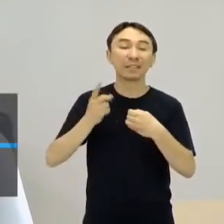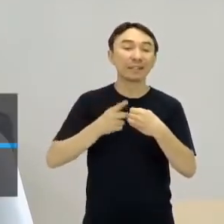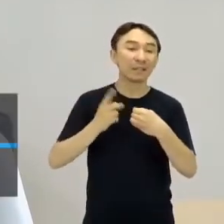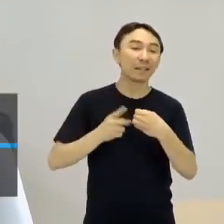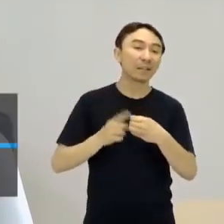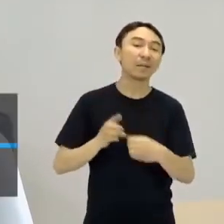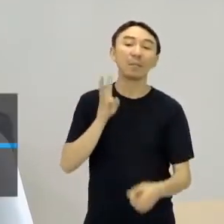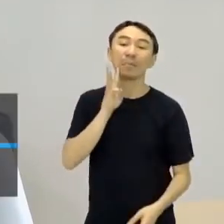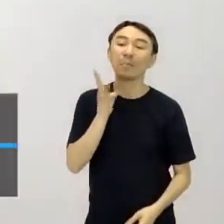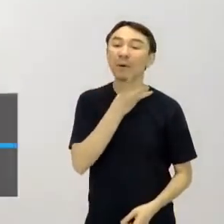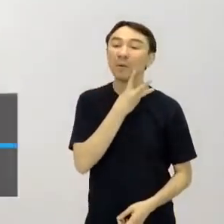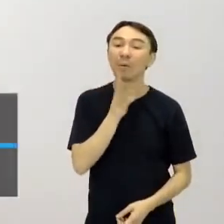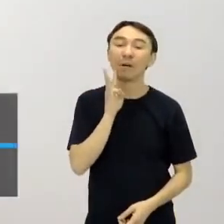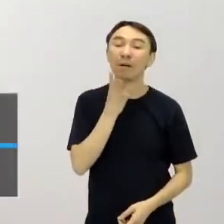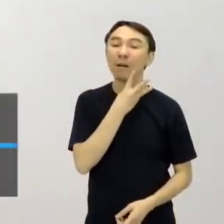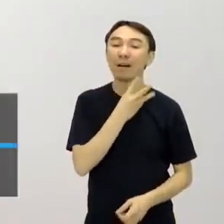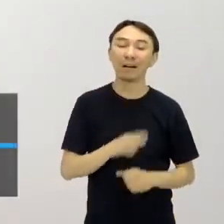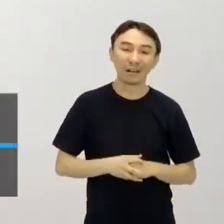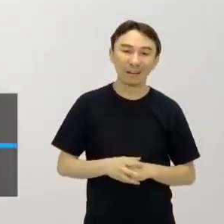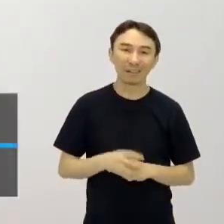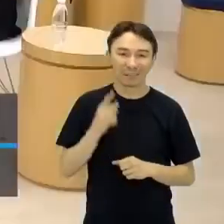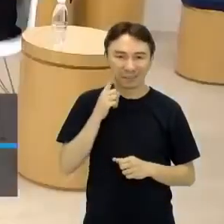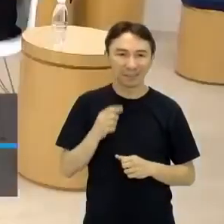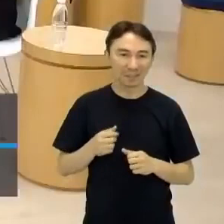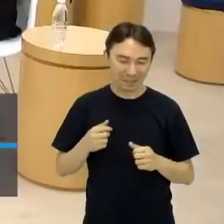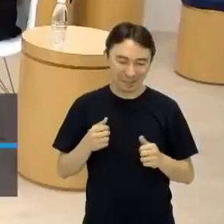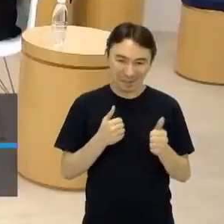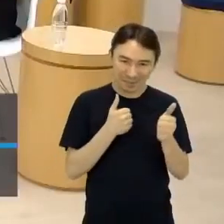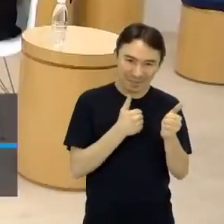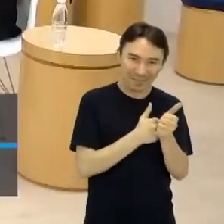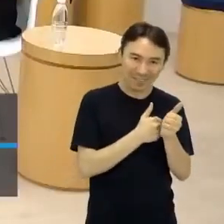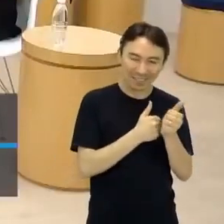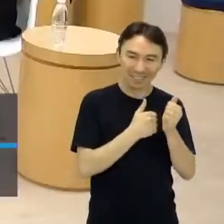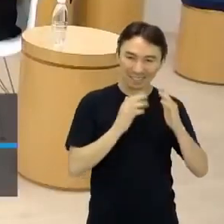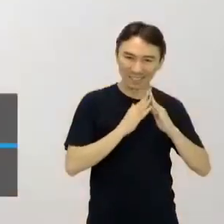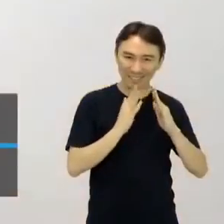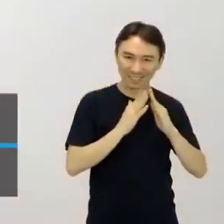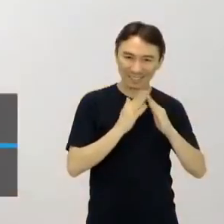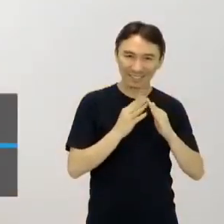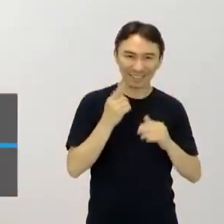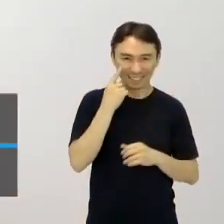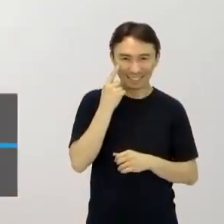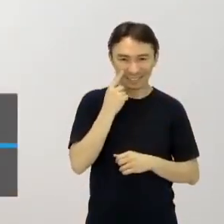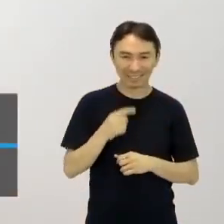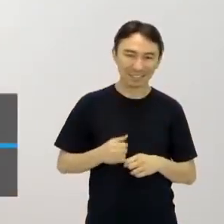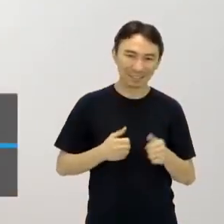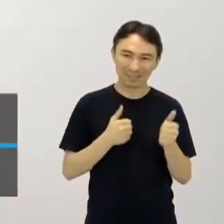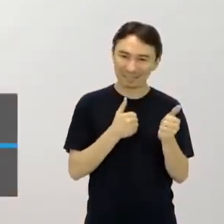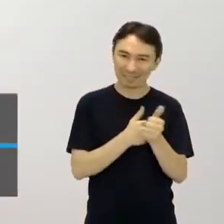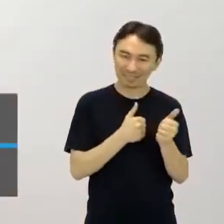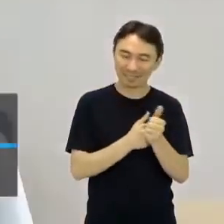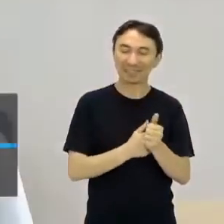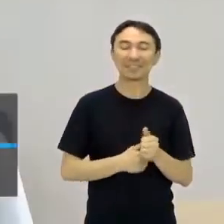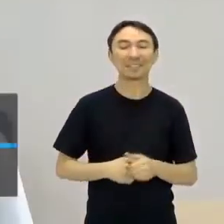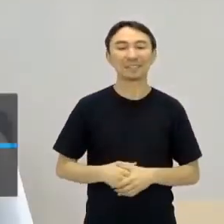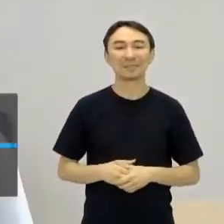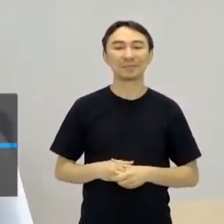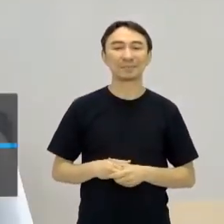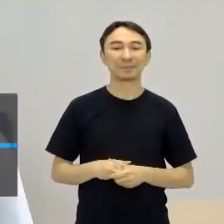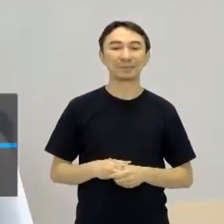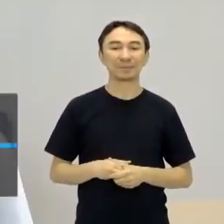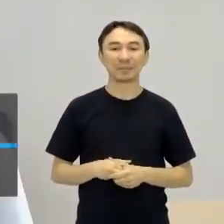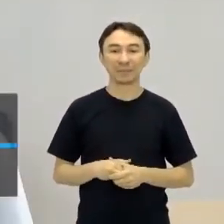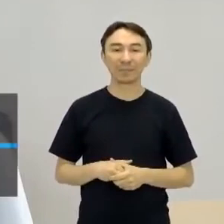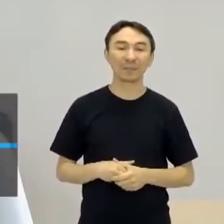mandando um abraço. E Mauá é pertinho da minha casa, viu? Não é longe, não. Você mora longe, né? Também, né? Eu moro lá em Guaianazes, né? Aqui a professora